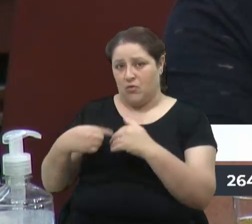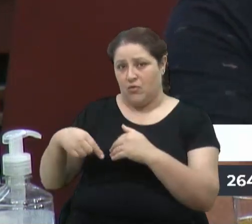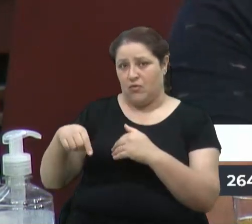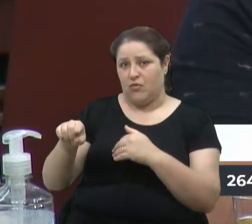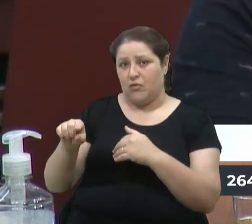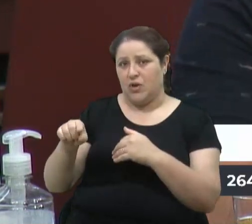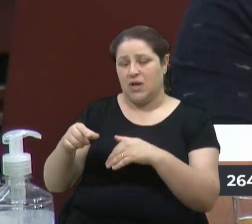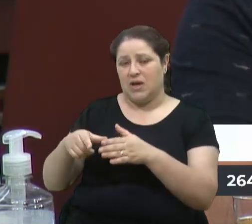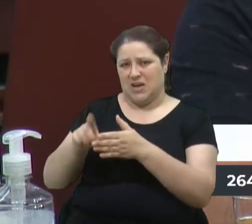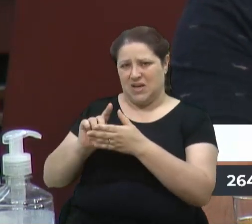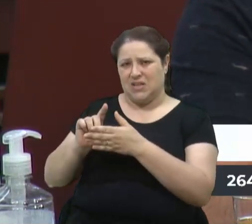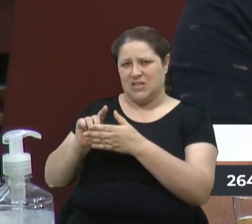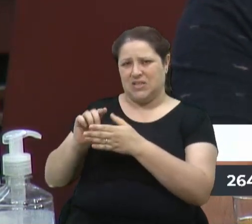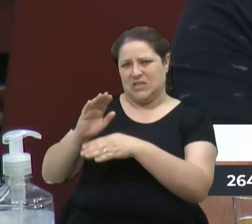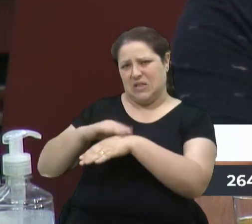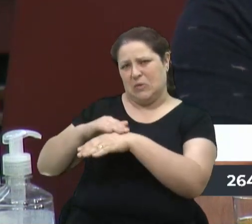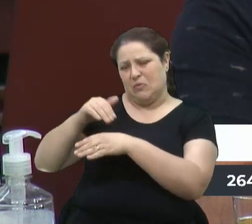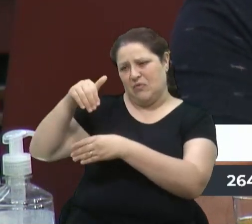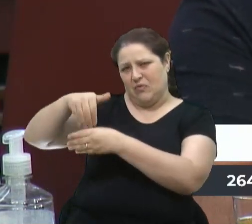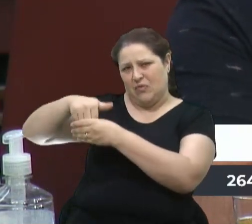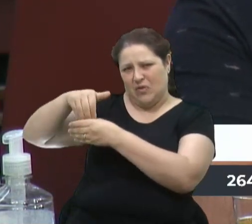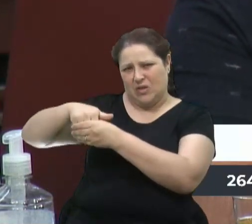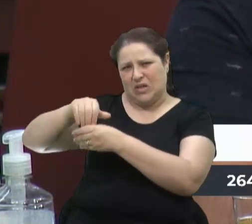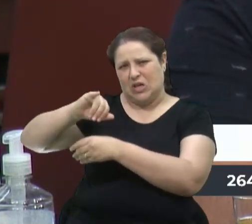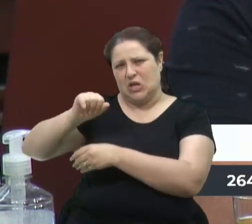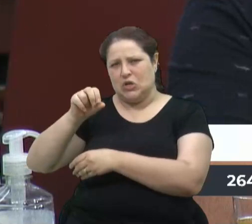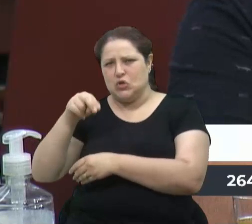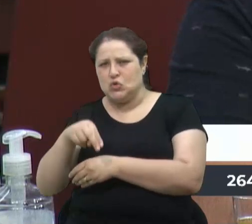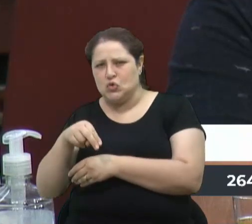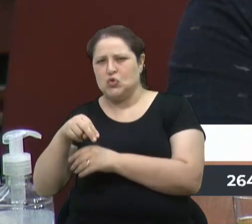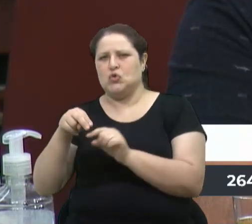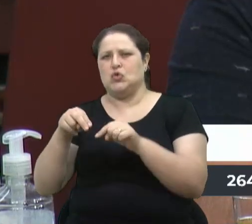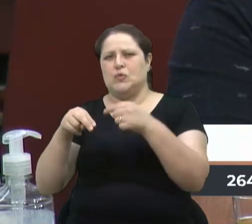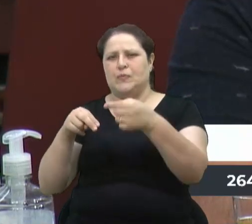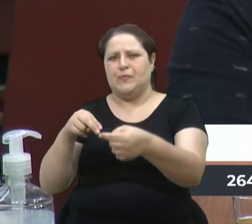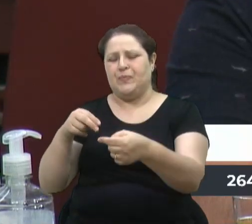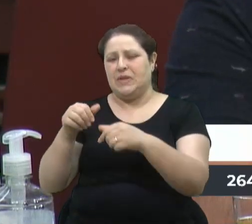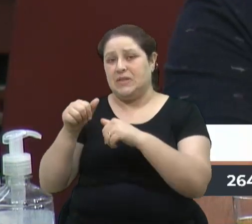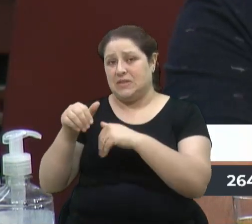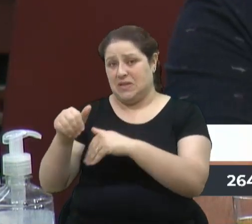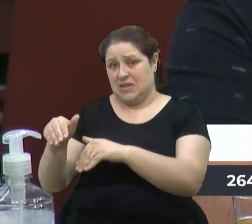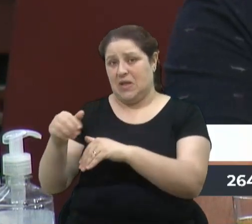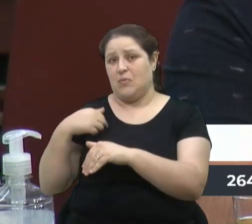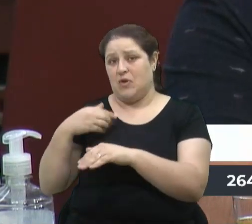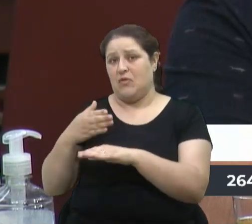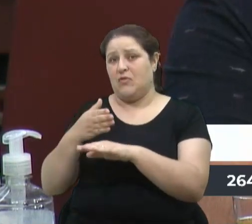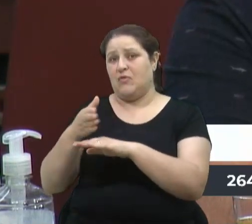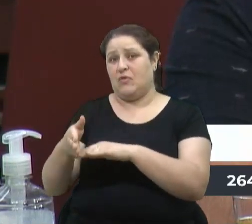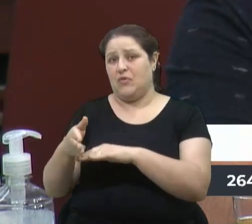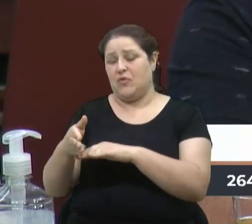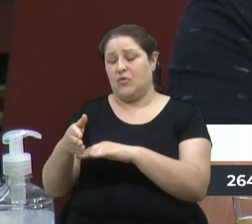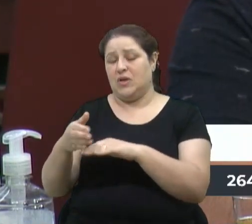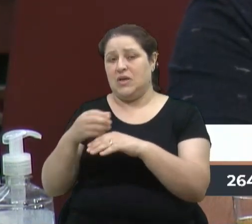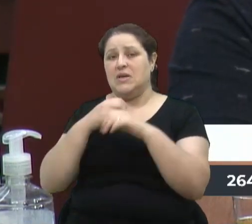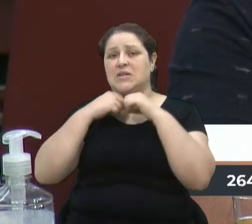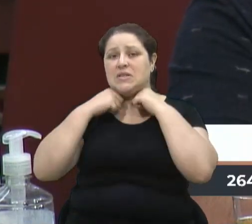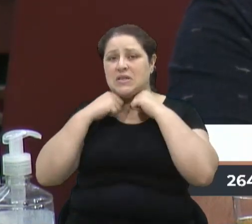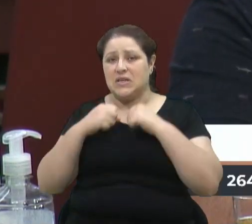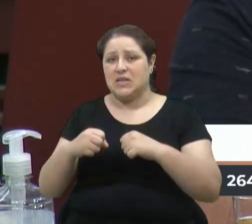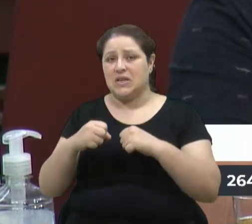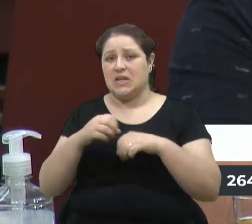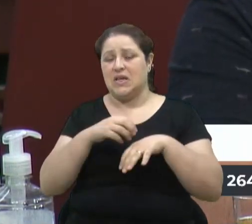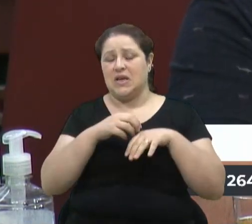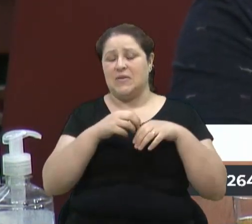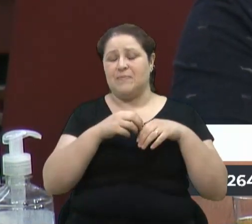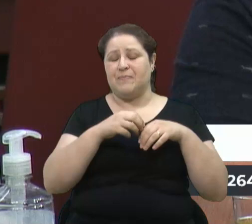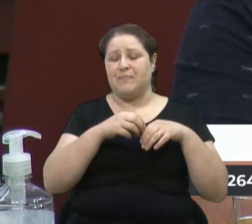antes do período eleitoral, aí por junho, depois em setembro, estive na Secretaria do Transporte. Eu quero parabenizar todos os servidores